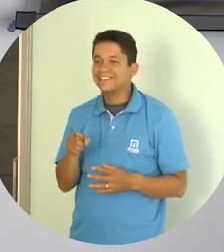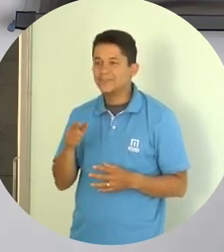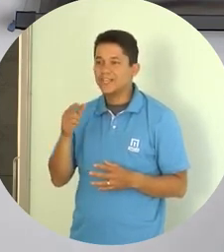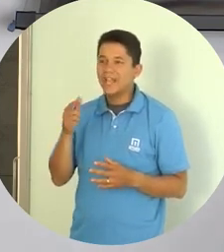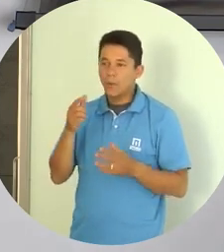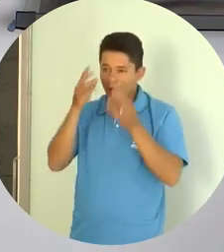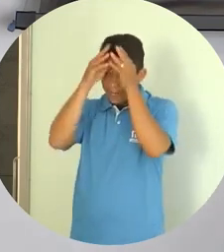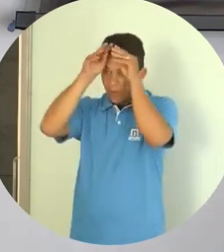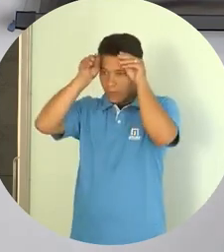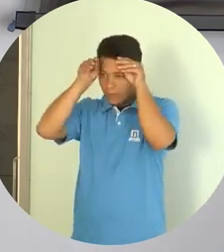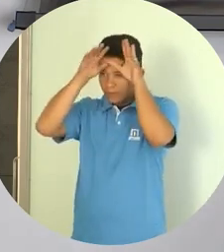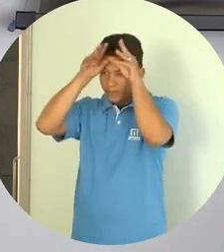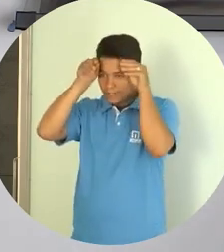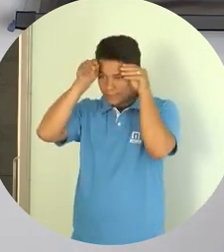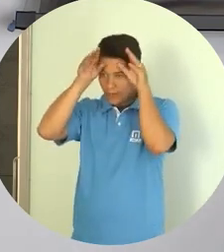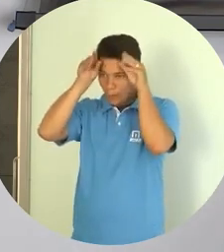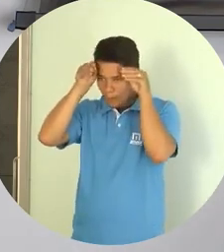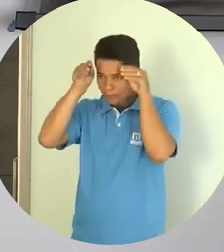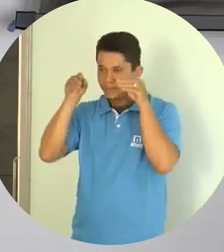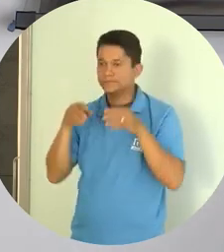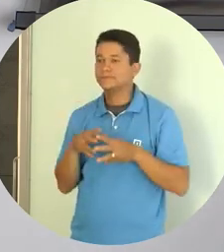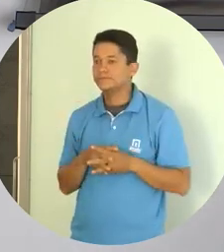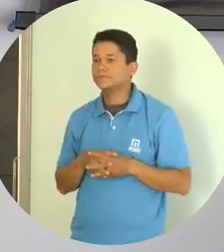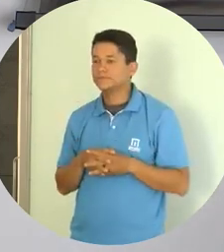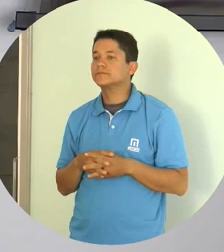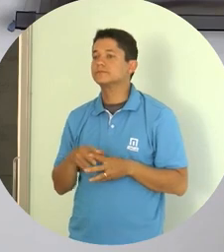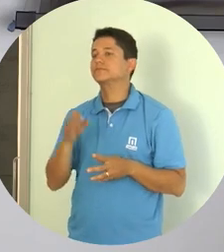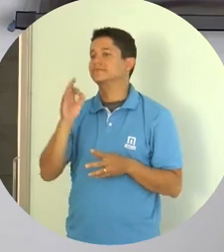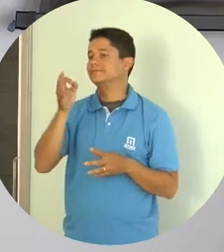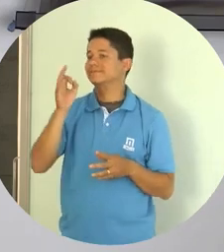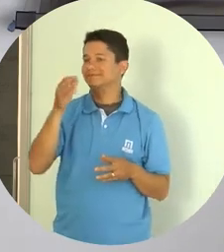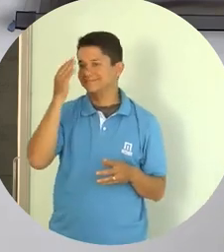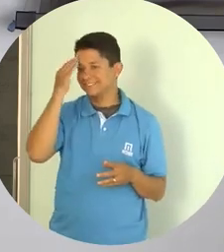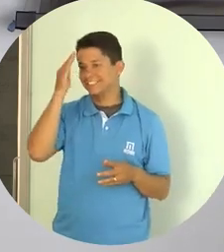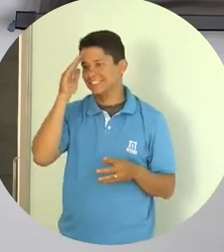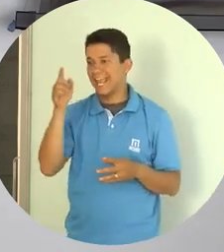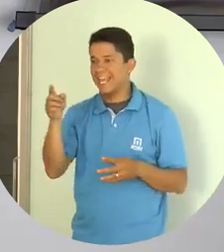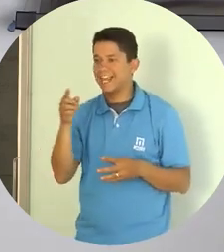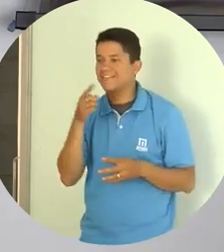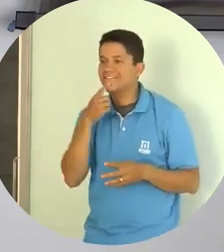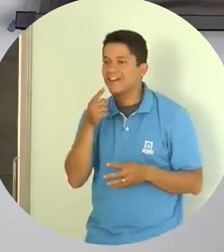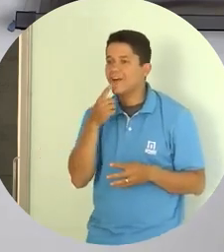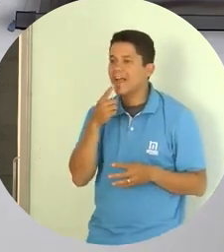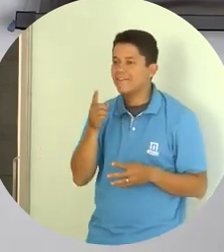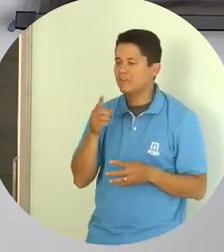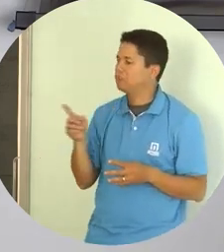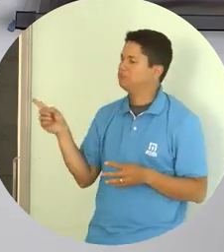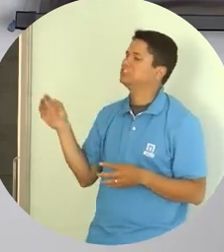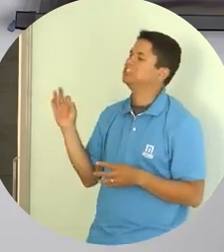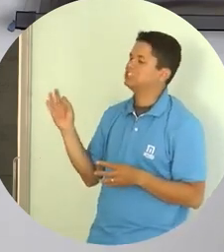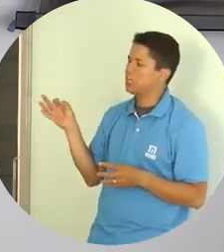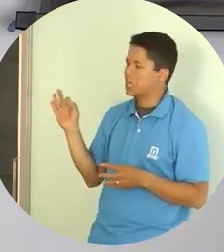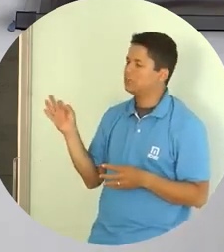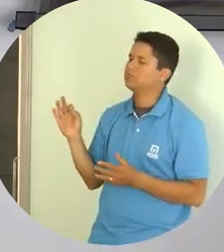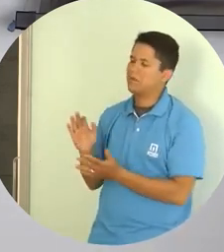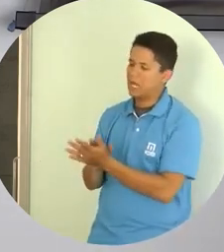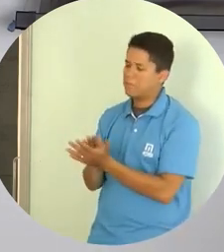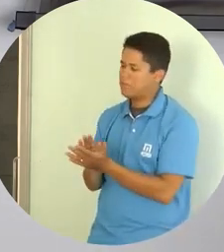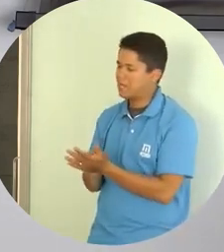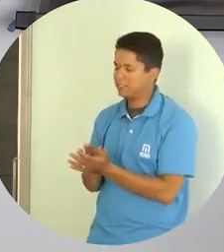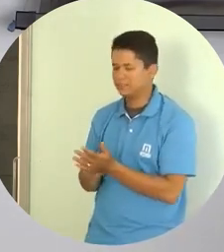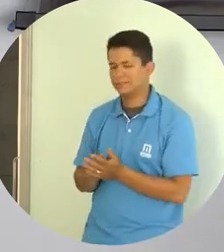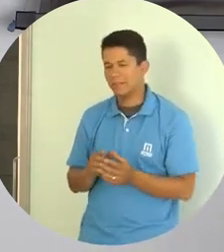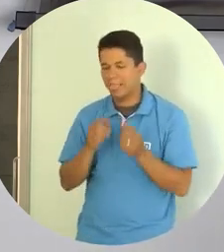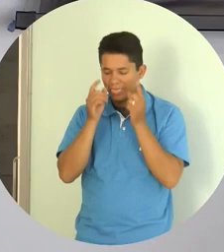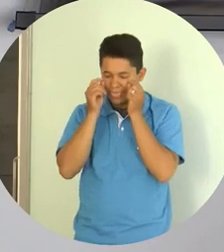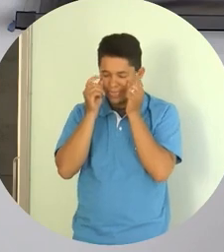os componentes dela, né, isso vai ser tudo mostrado na nossa parte prática, como é que funciona, como é que são os encaixes. Então, a